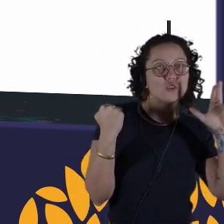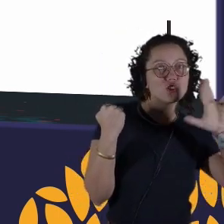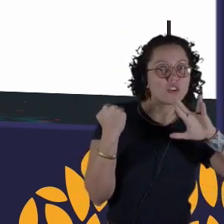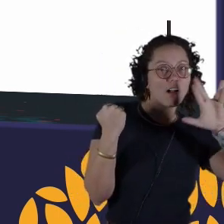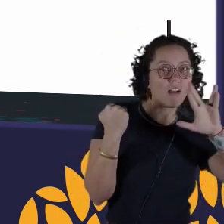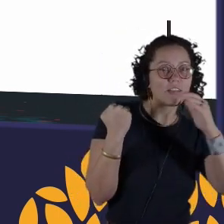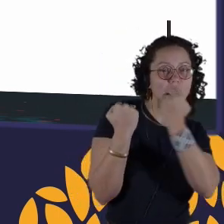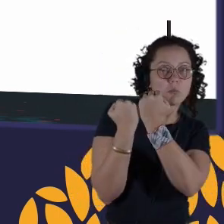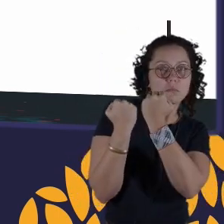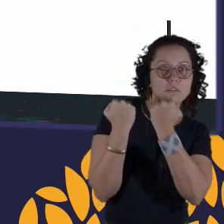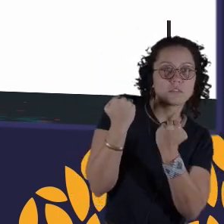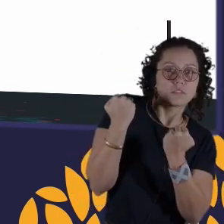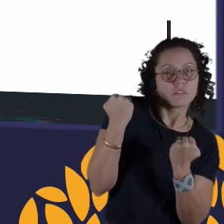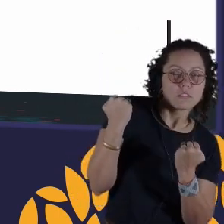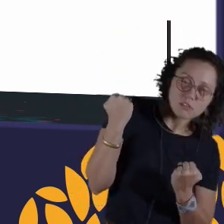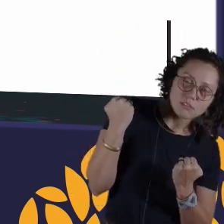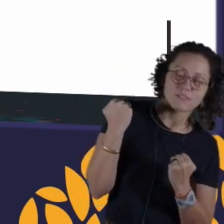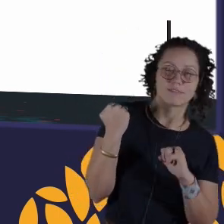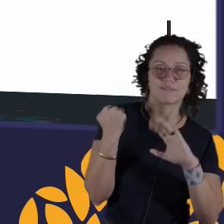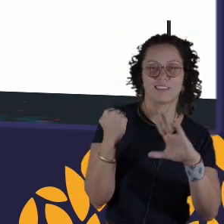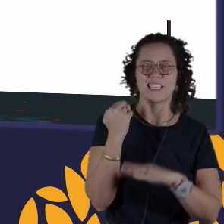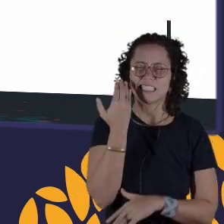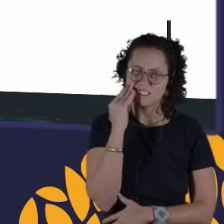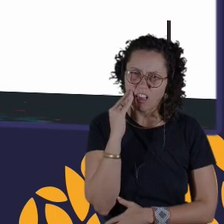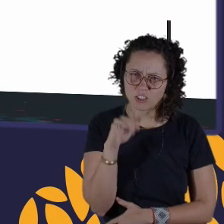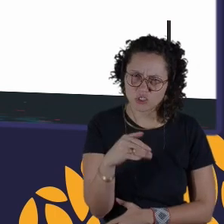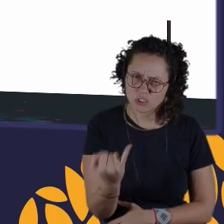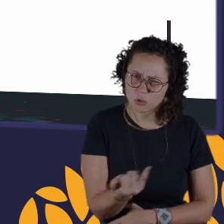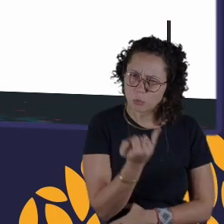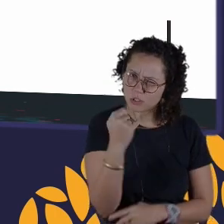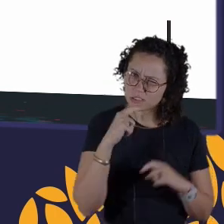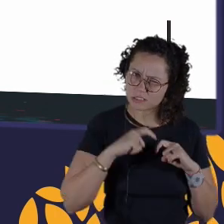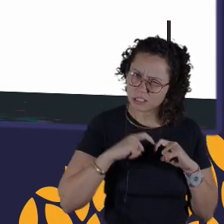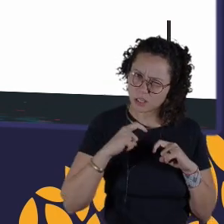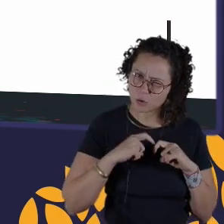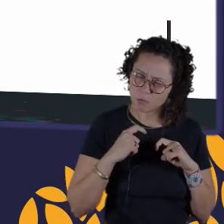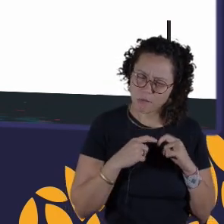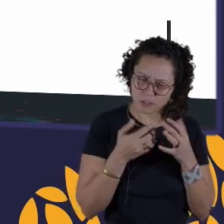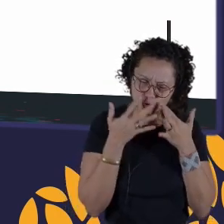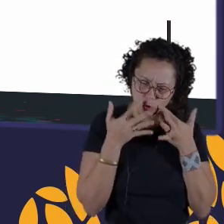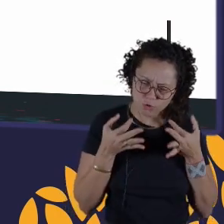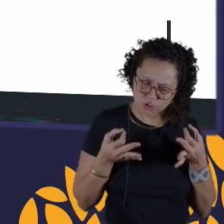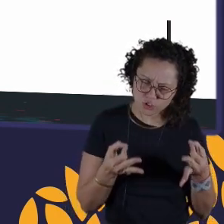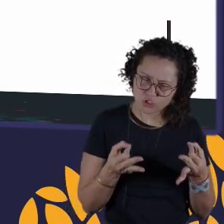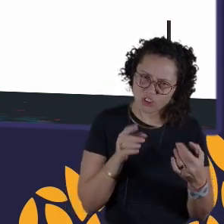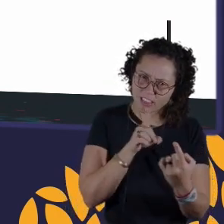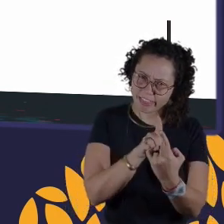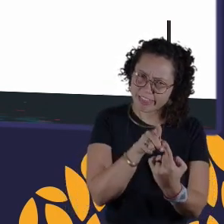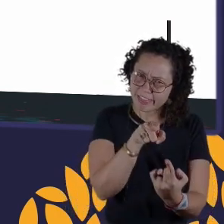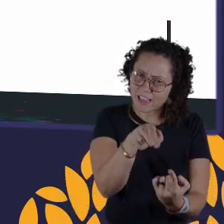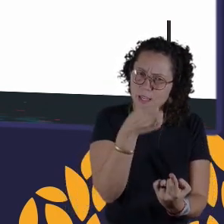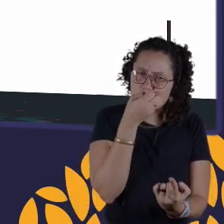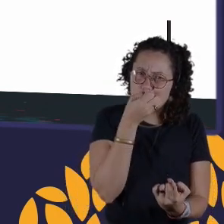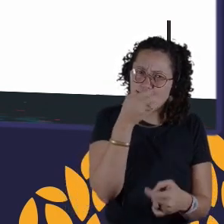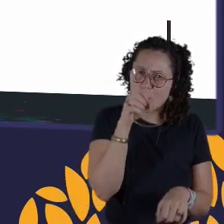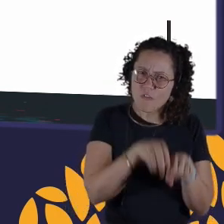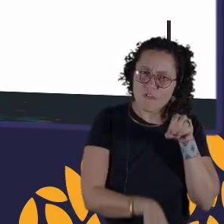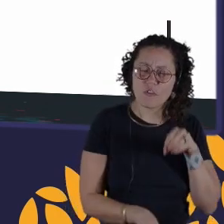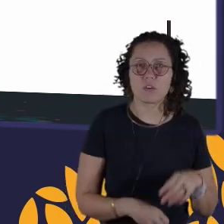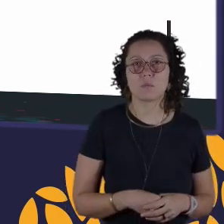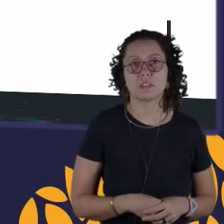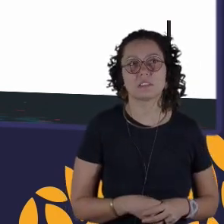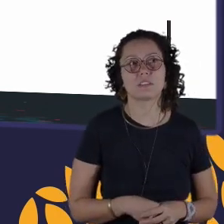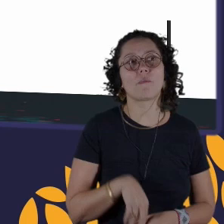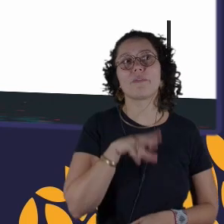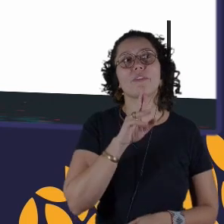Começa a entender a importância de que isso seja feito por um médico que tem boa formação, não médico de 6 horas